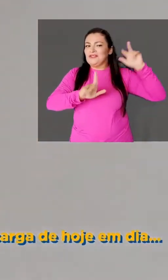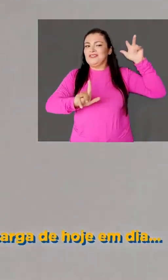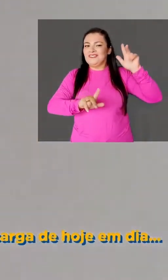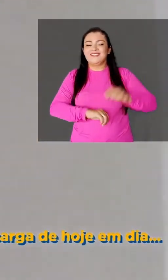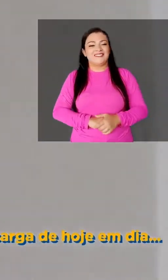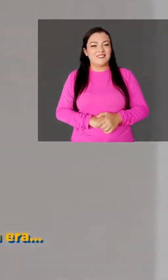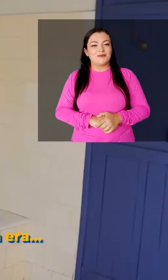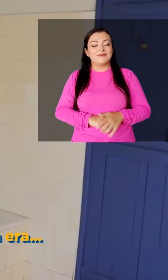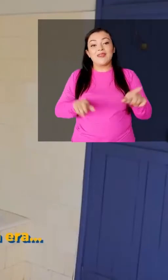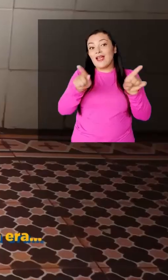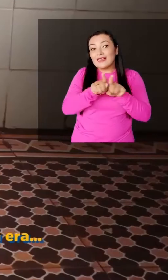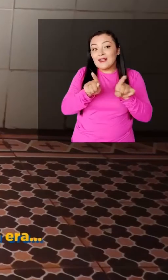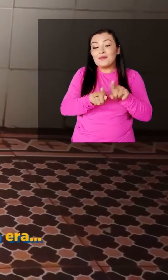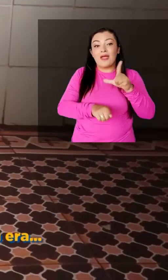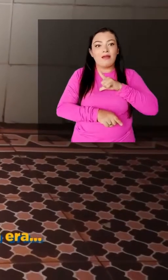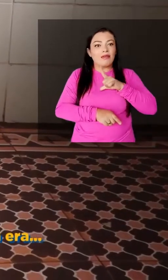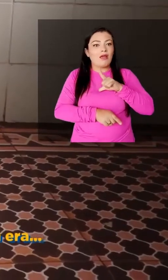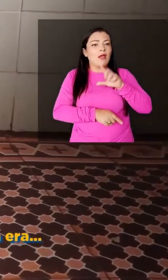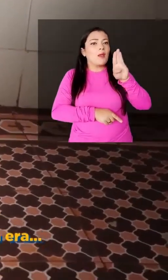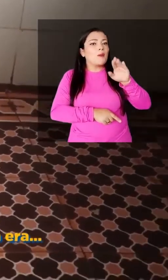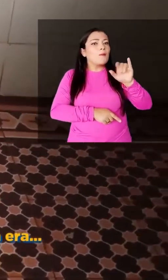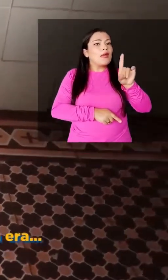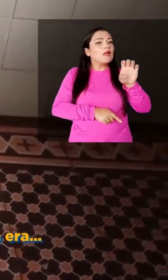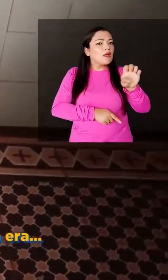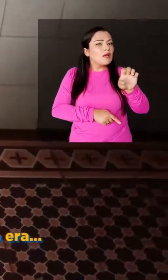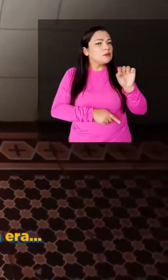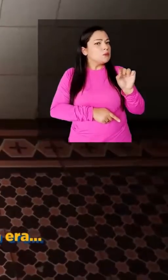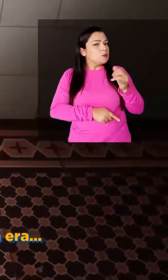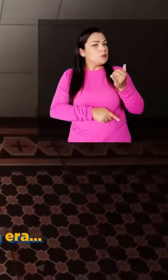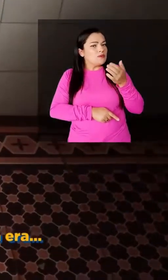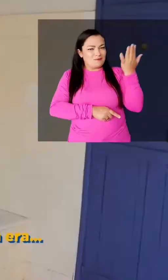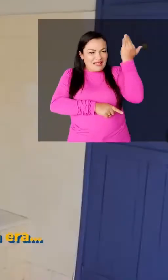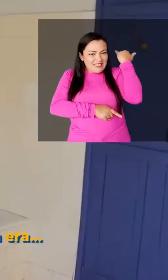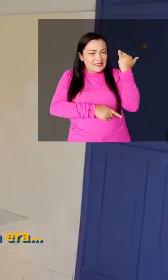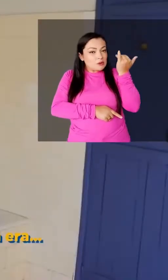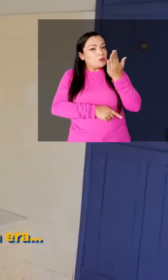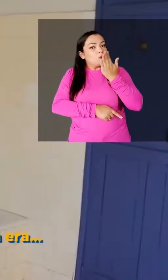em dia. E também nós temos esse bidê, que na época era...